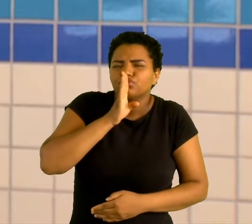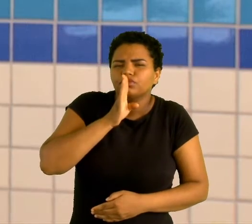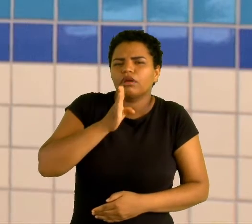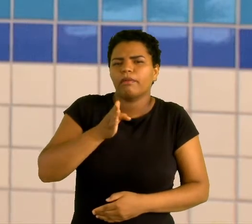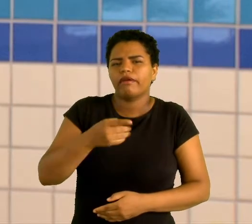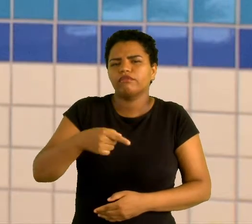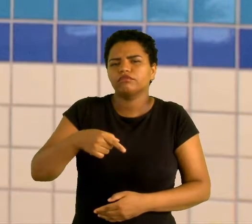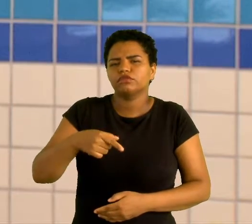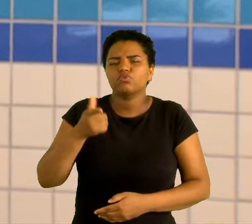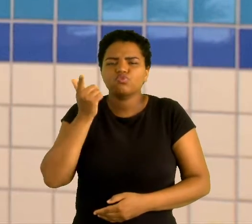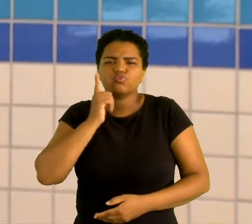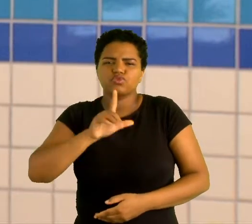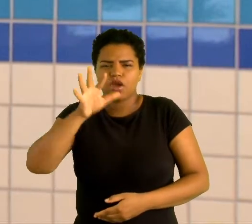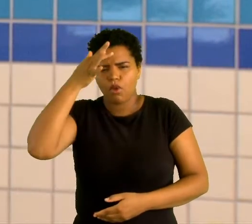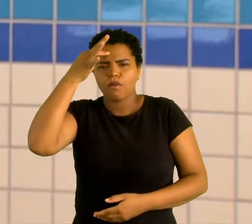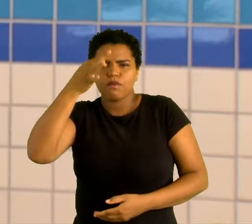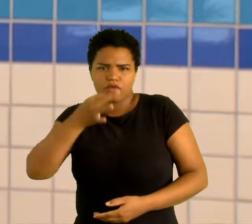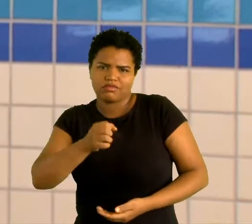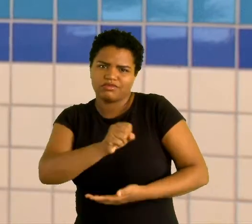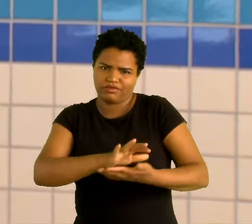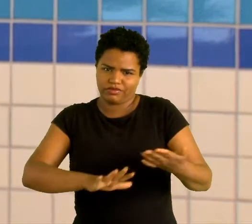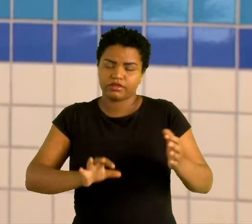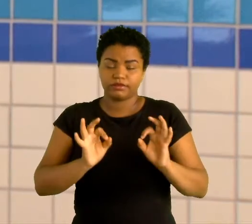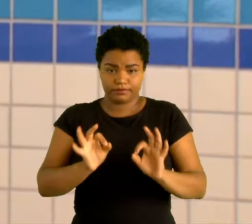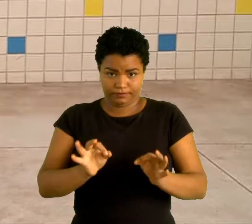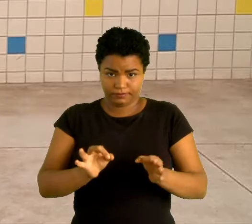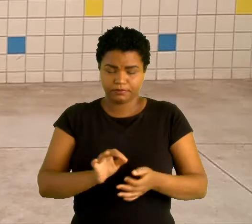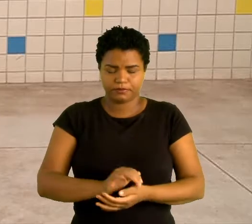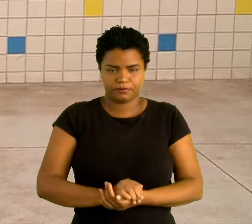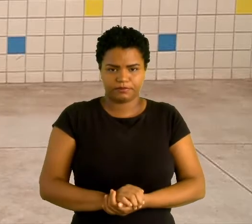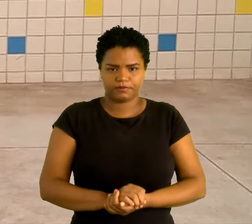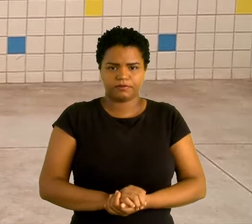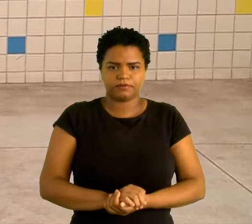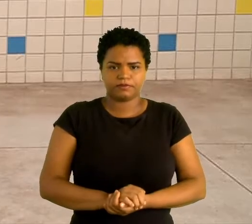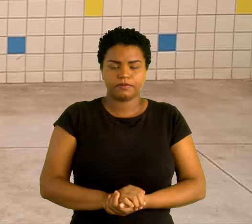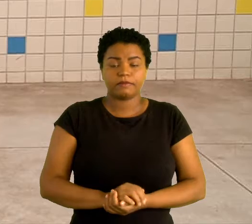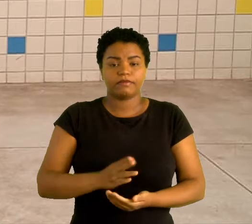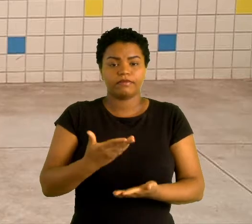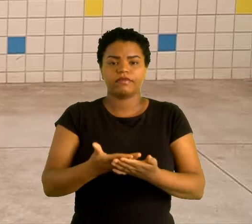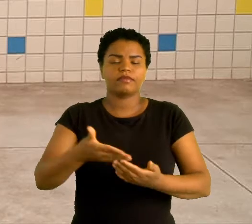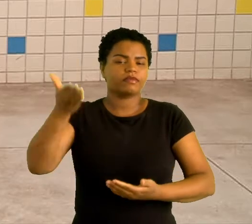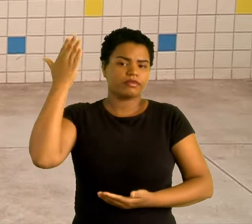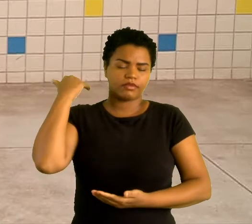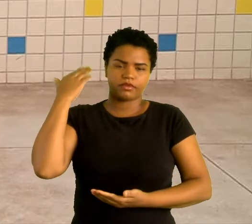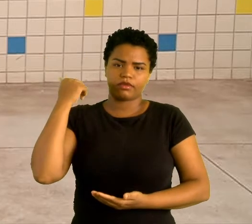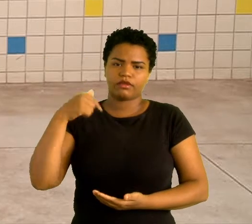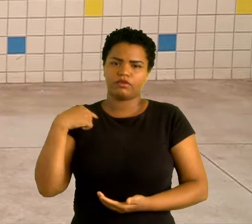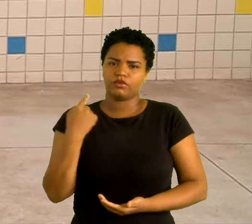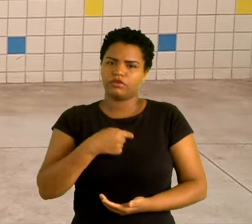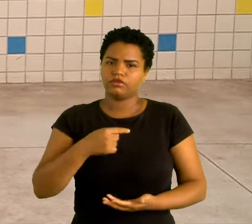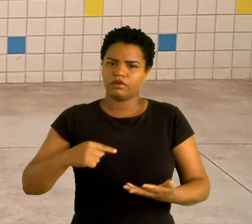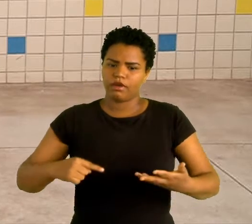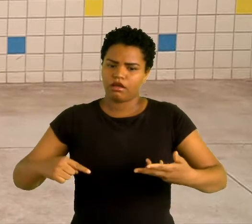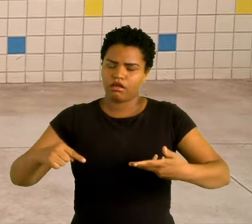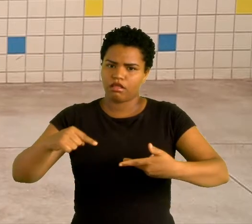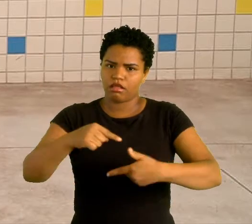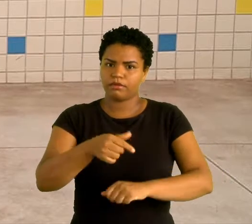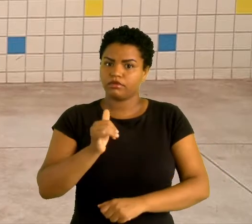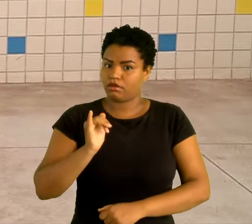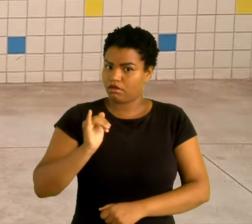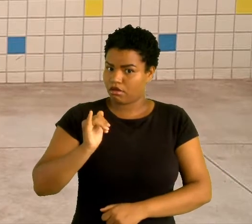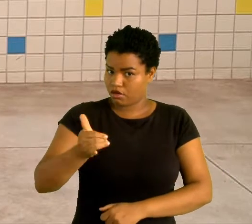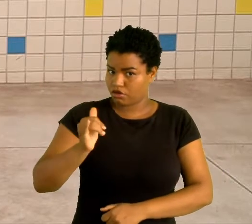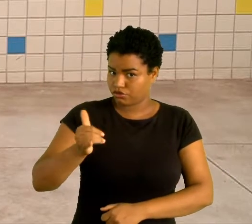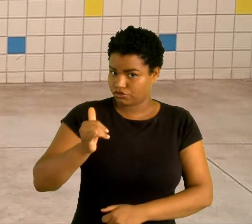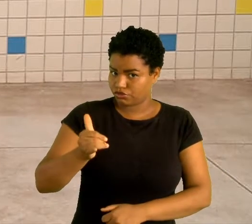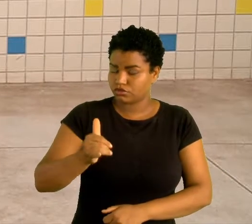melhor as nossas atividades, certinho? Na aula passada, nós vimos os elementos de uma narrativa,